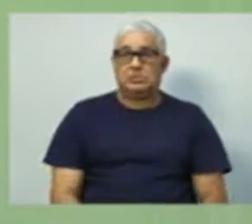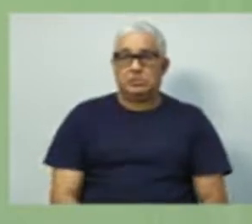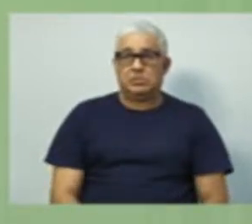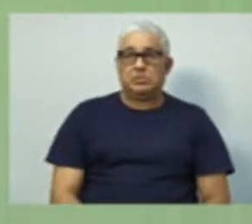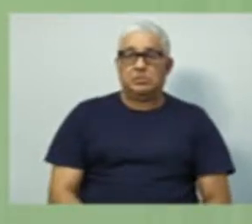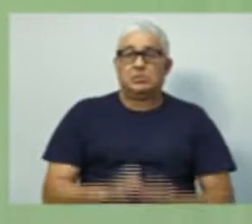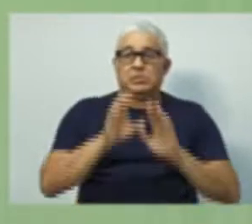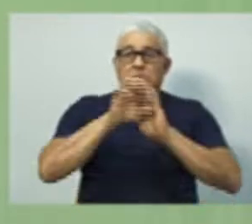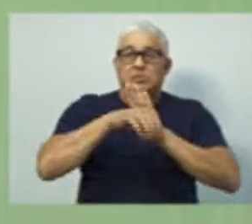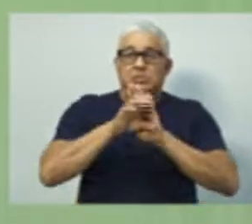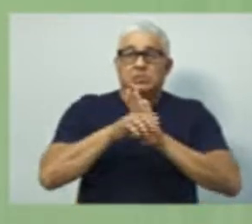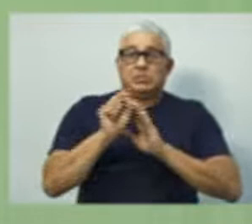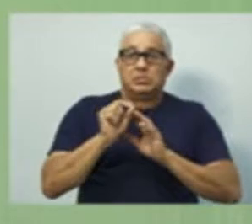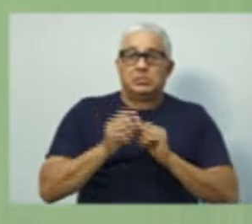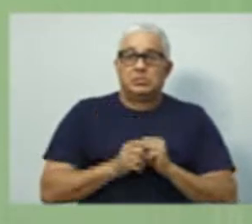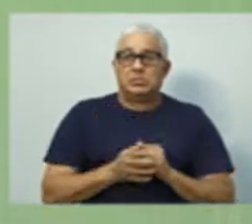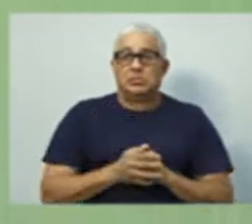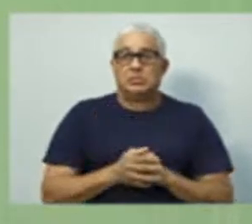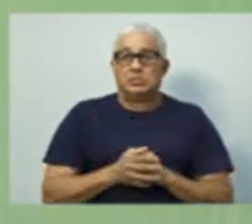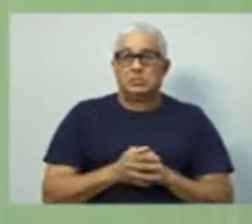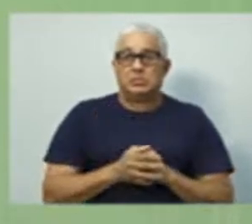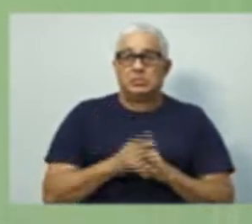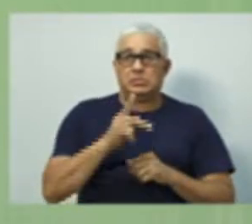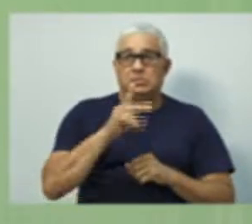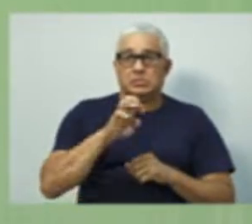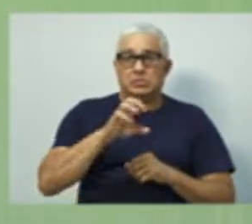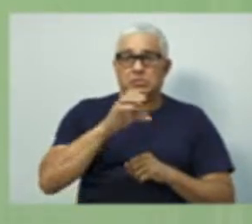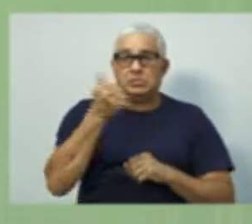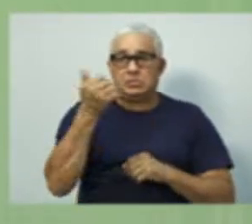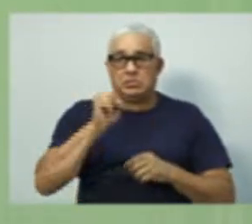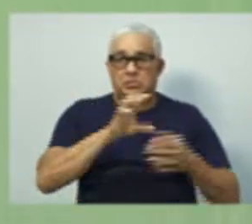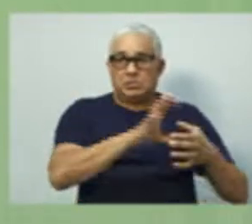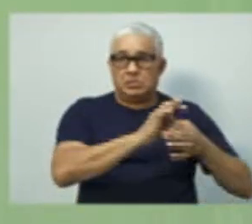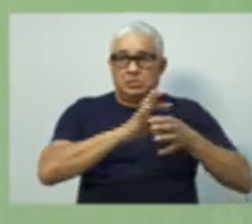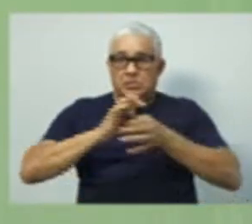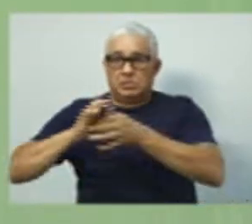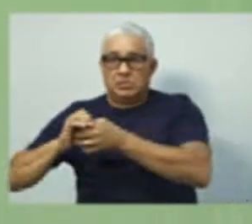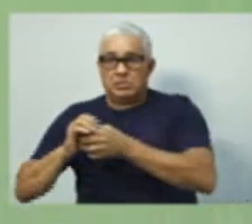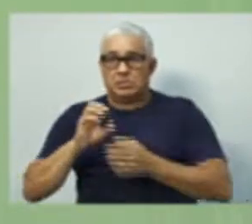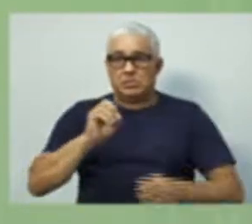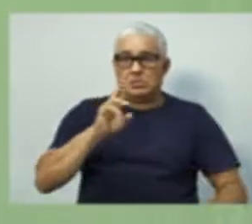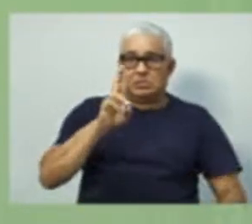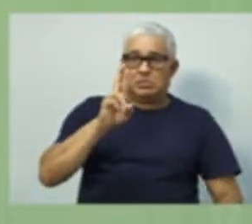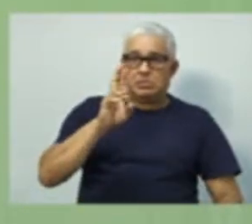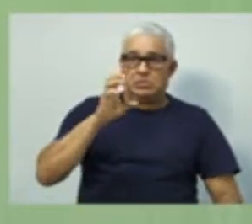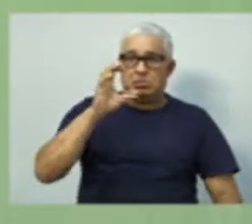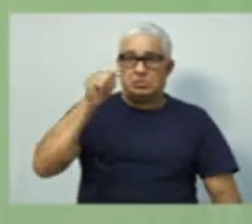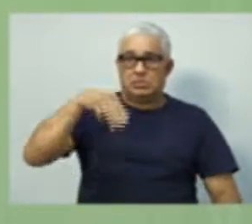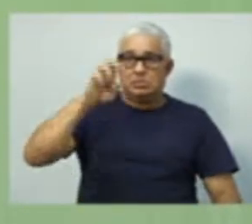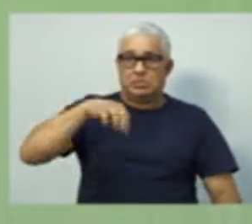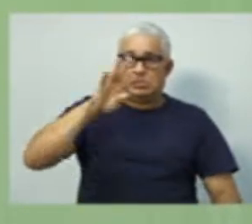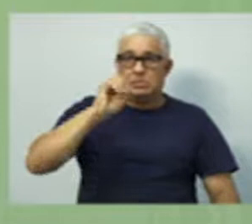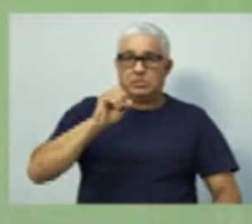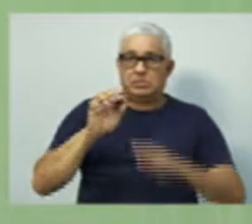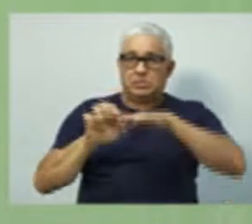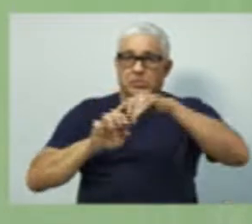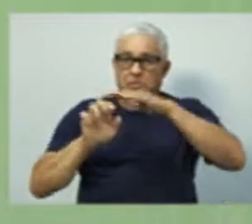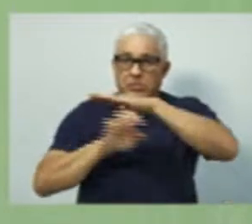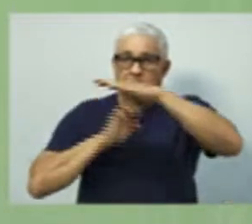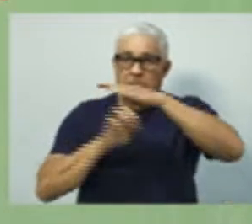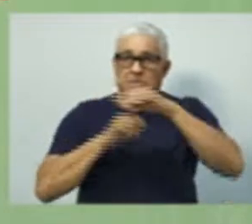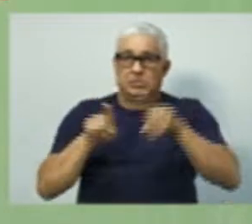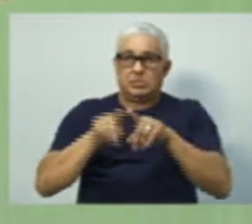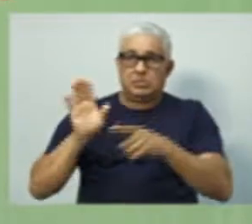Definir conceitualmente as peças que compõem um orçamento empresarial. Demonstrar através de um caso